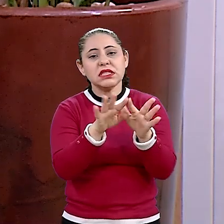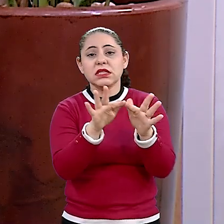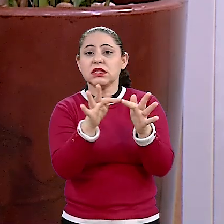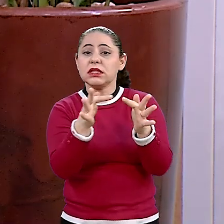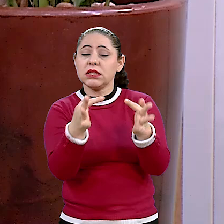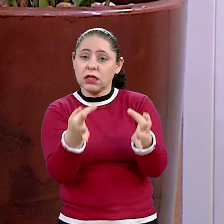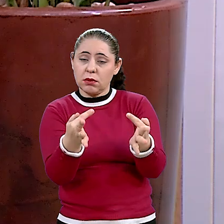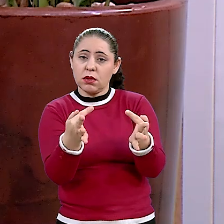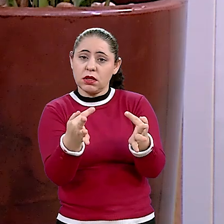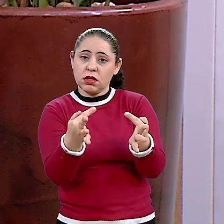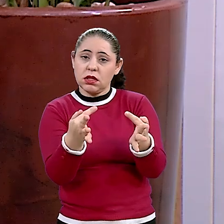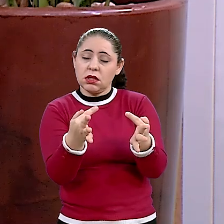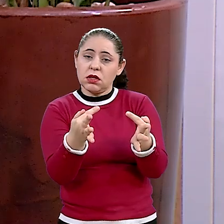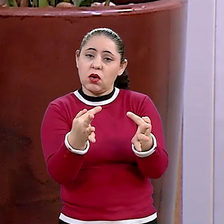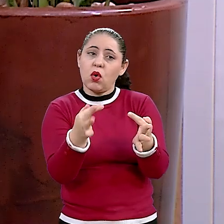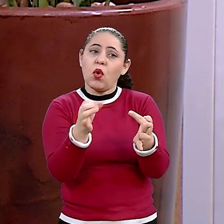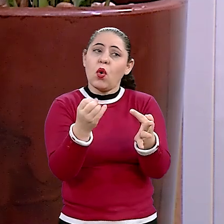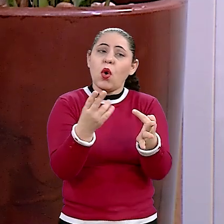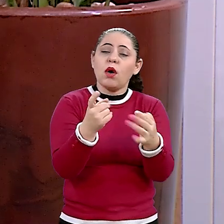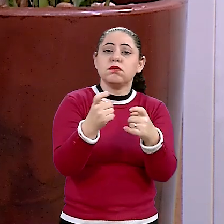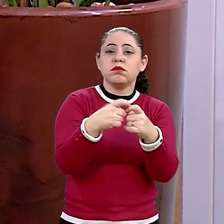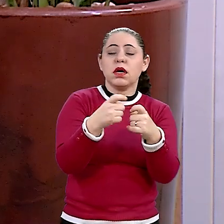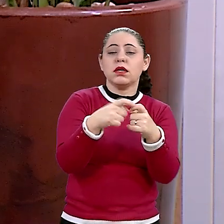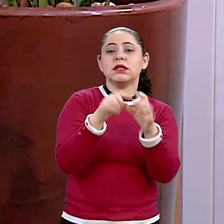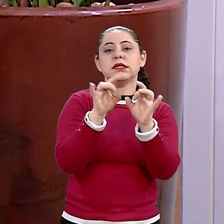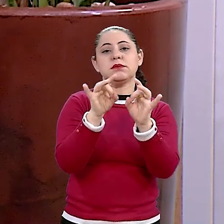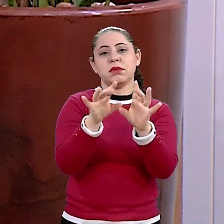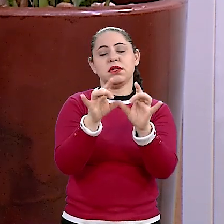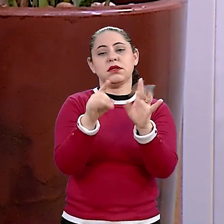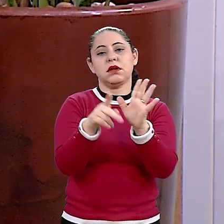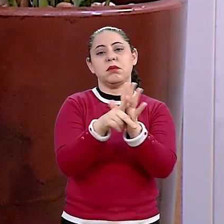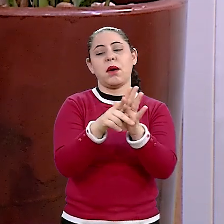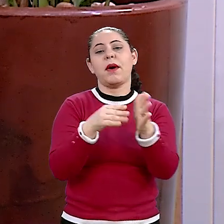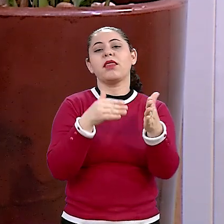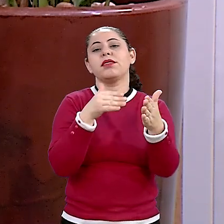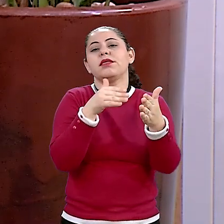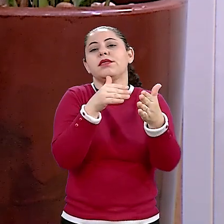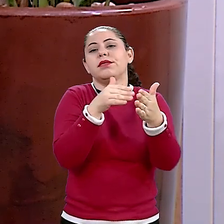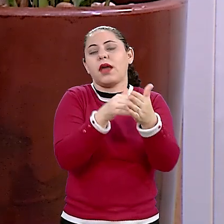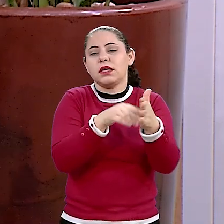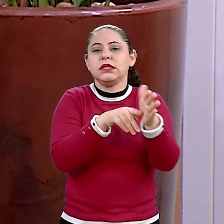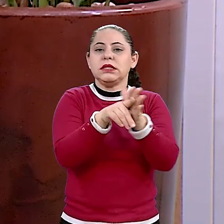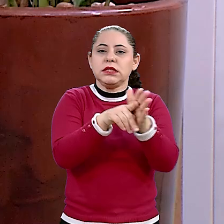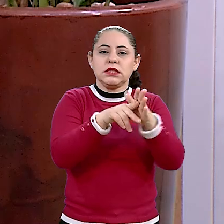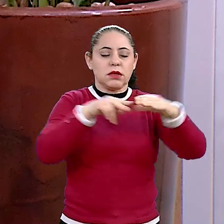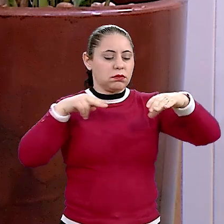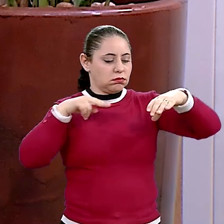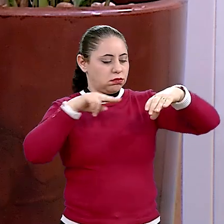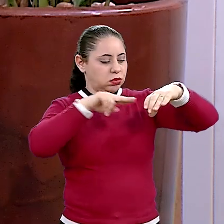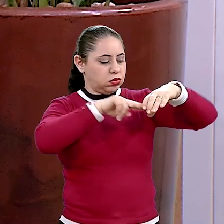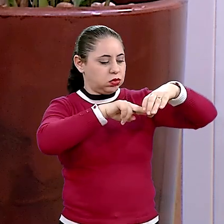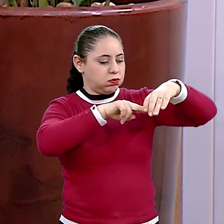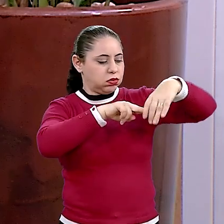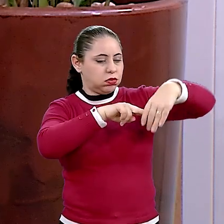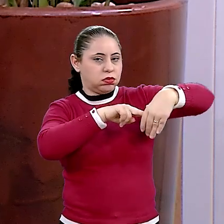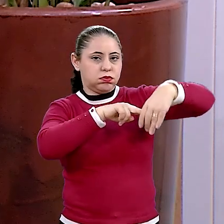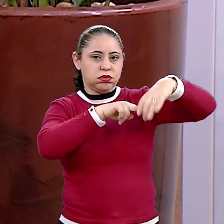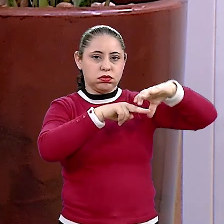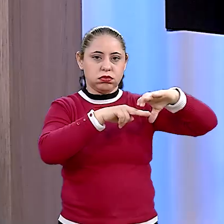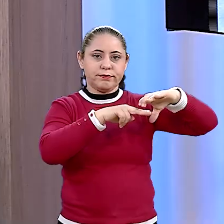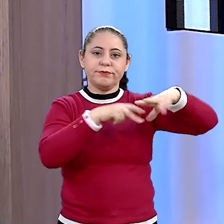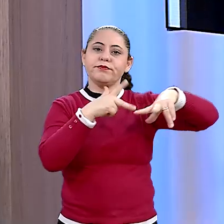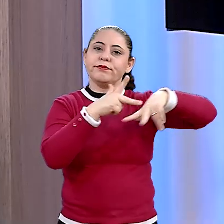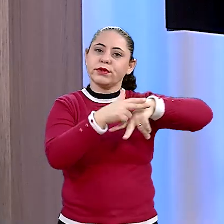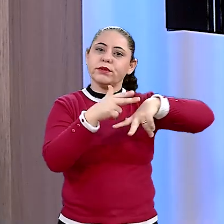simples, como exames, consulta com especialistas, até exames de imagem e também